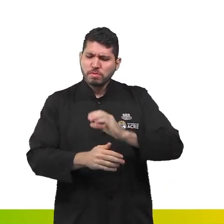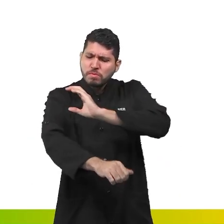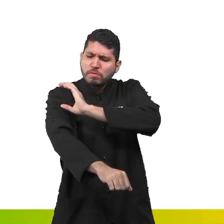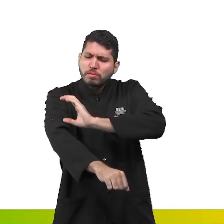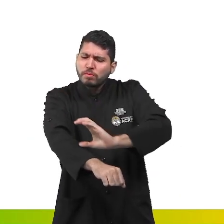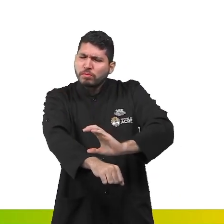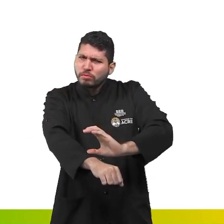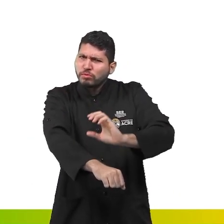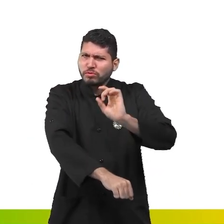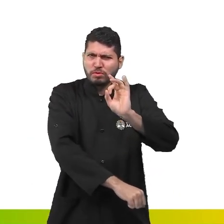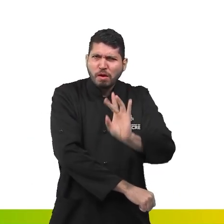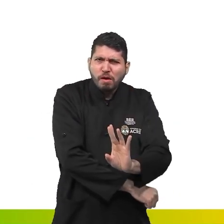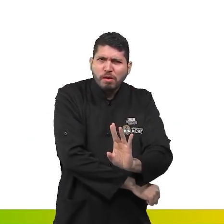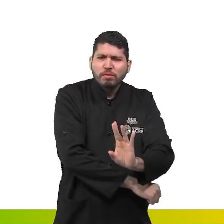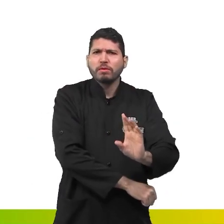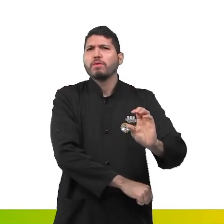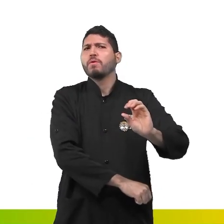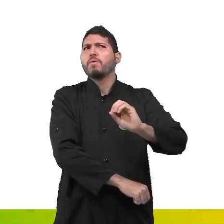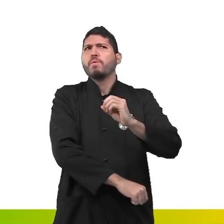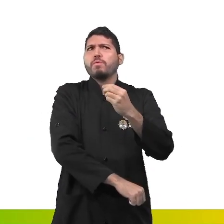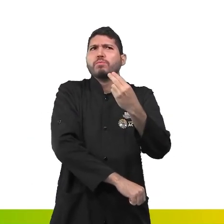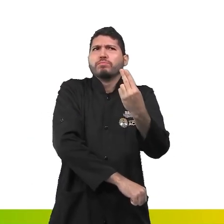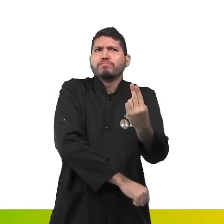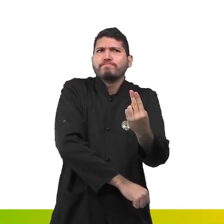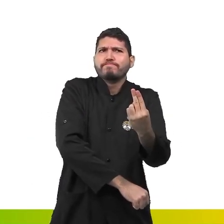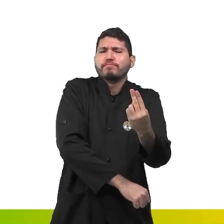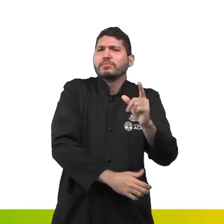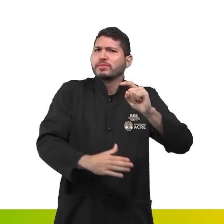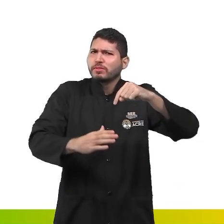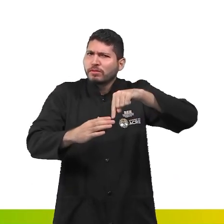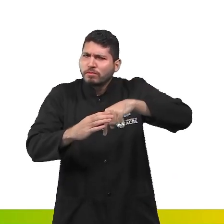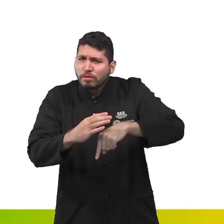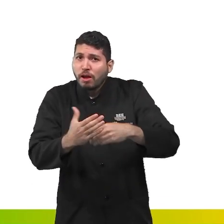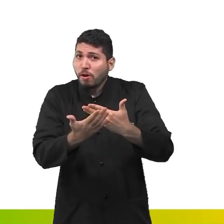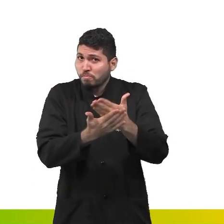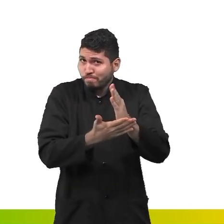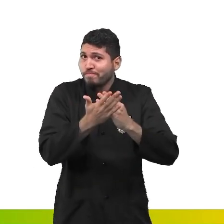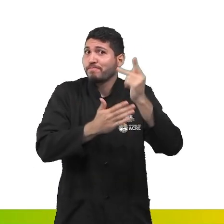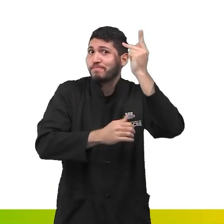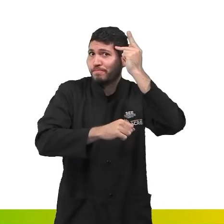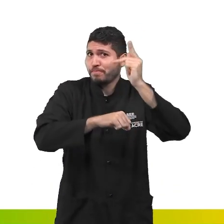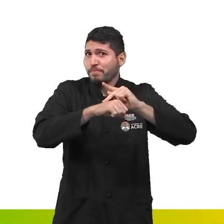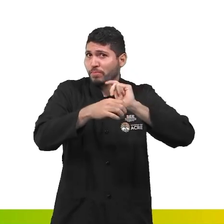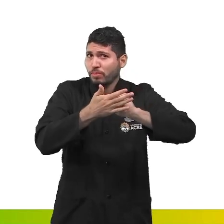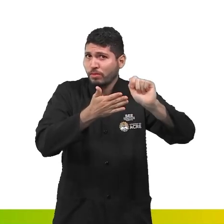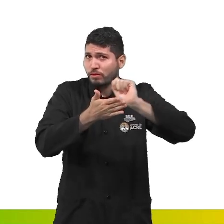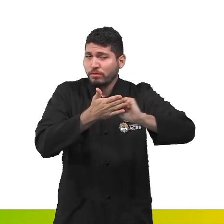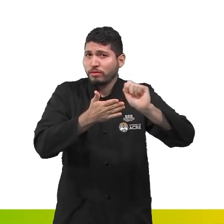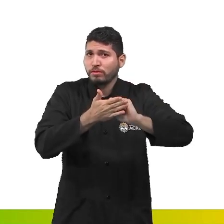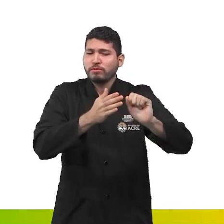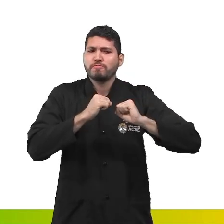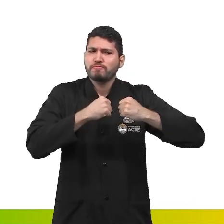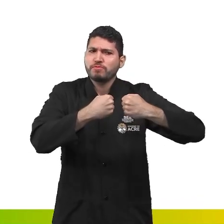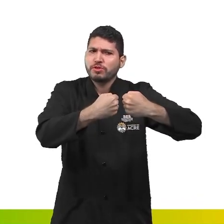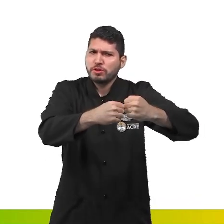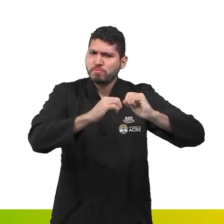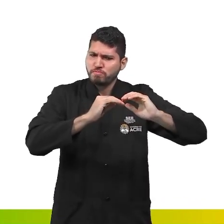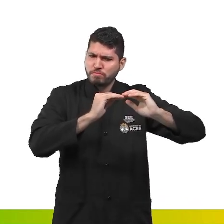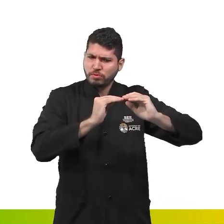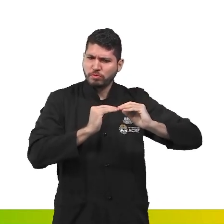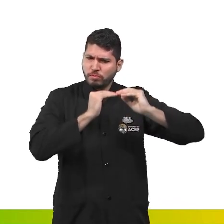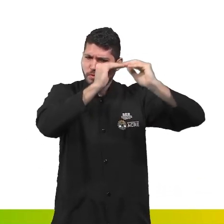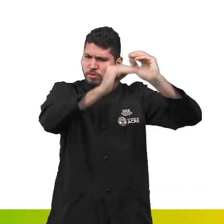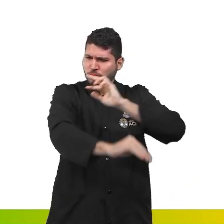ou outras diferenças mais? Alguns autores defendiam a superioridade